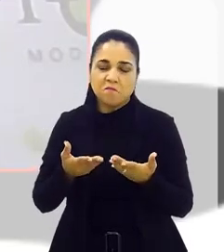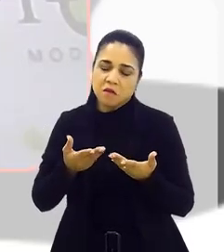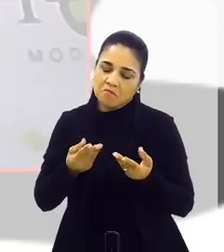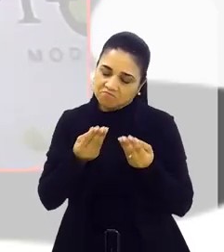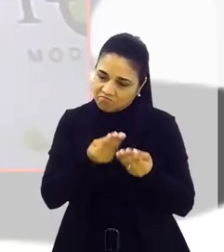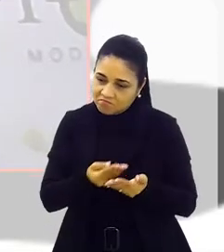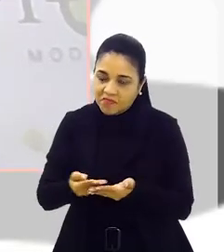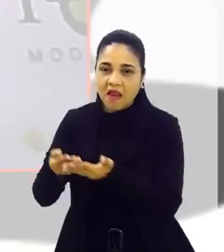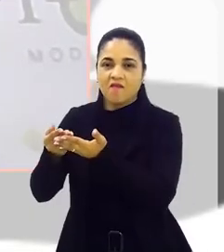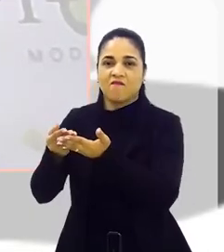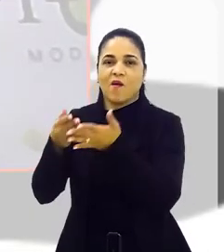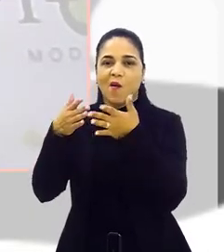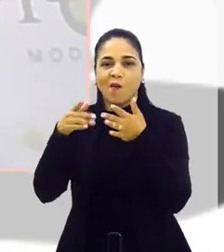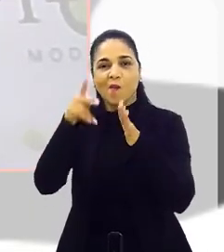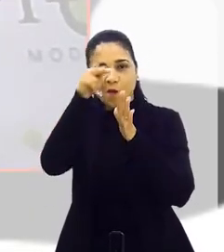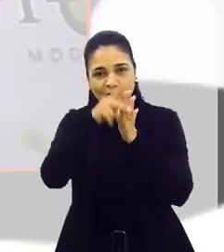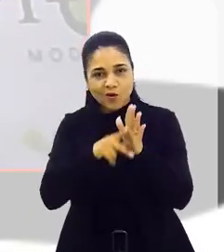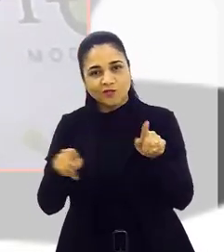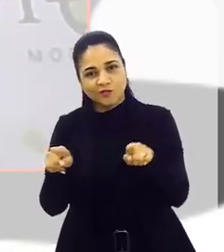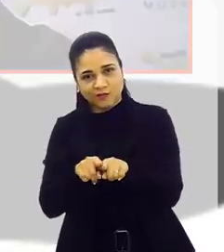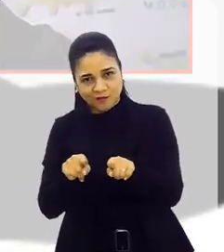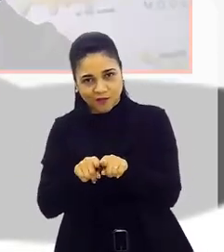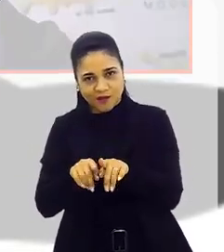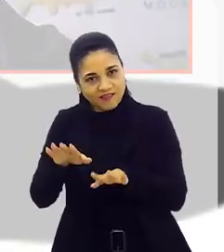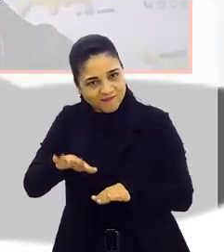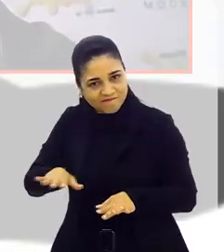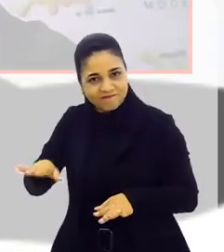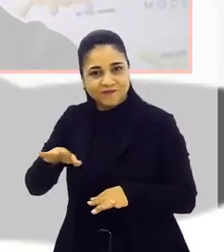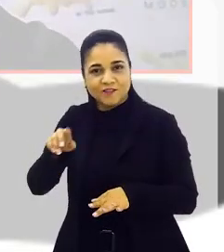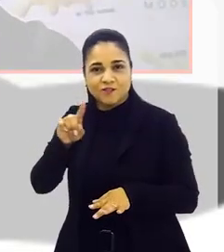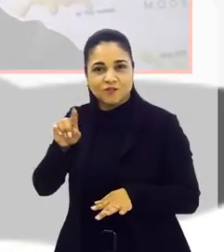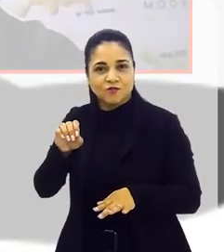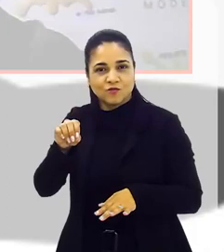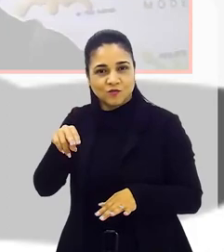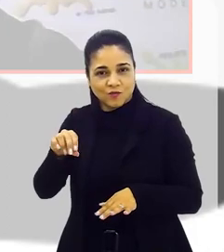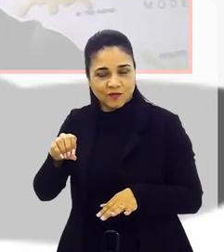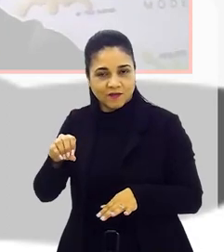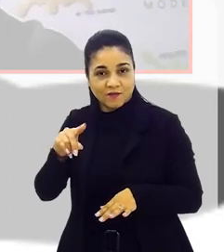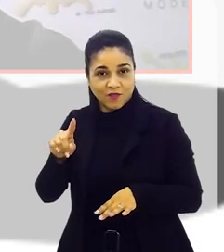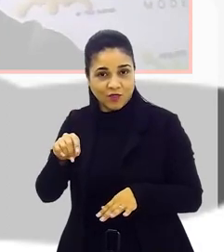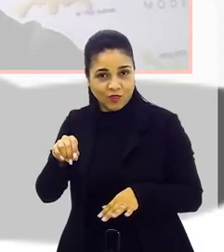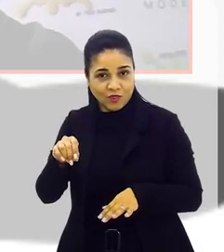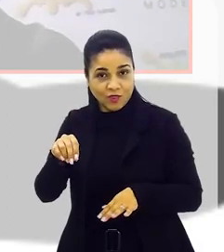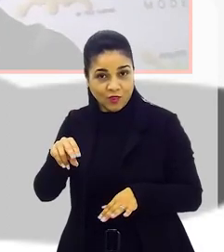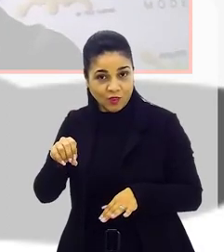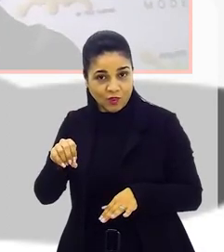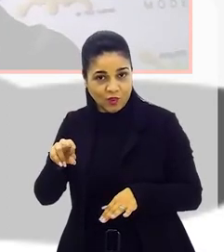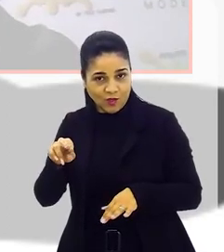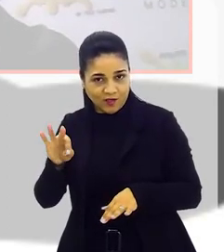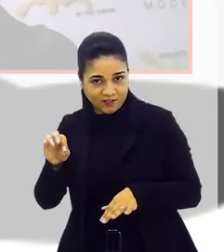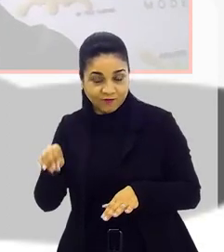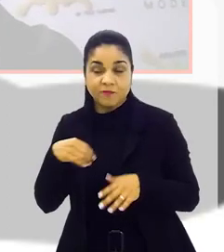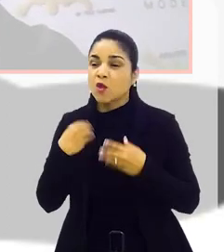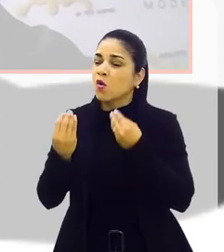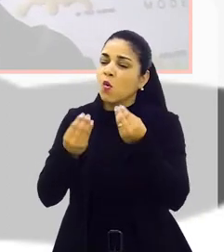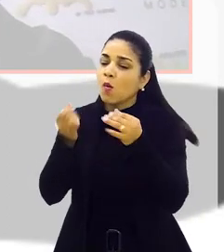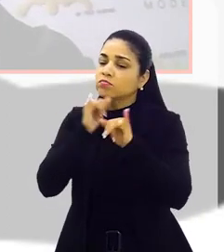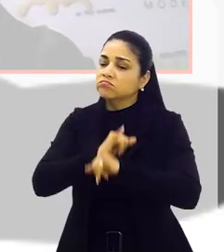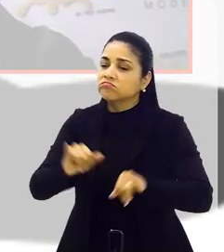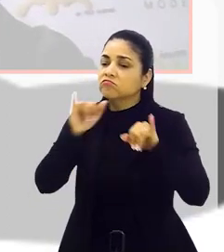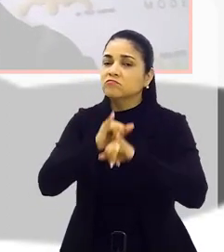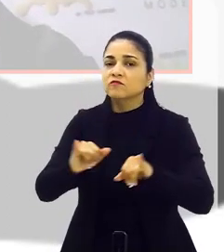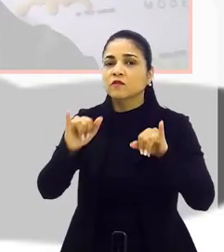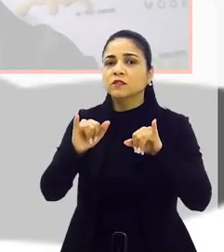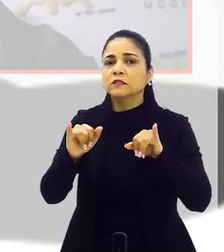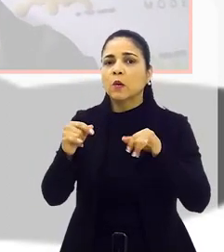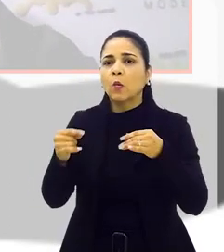tentar conseguir levar o projeto Modão para lá também. Toso, como é que você fez essa divulgação? Porque é incrível,